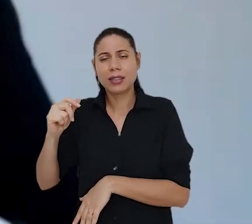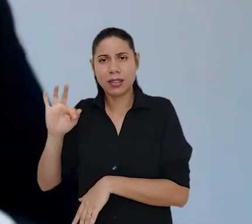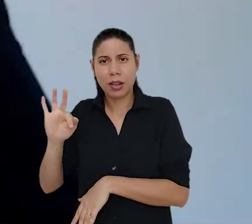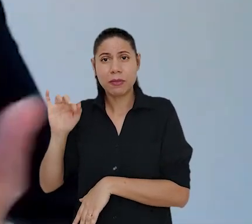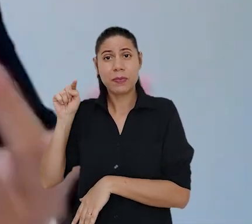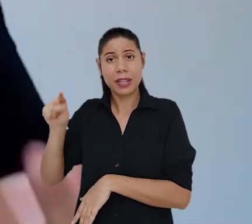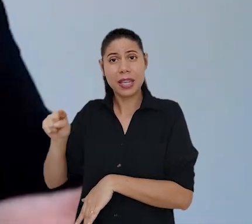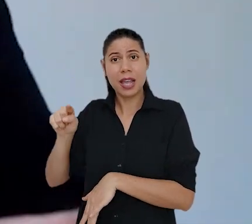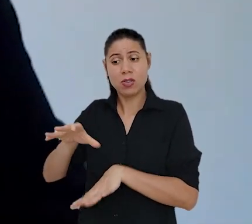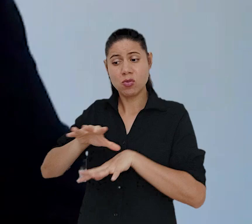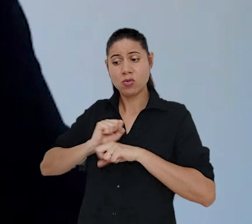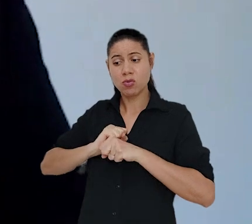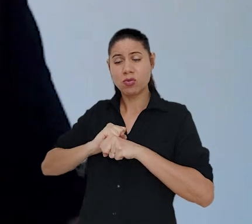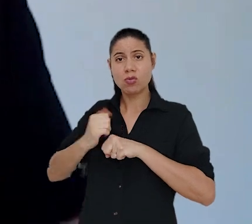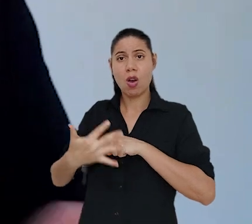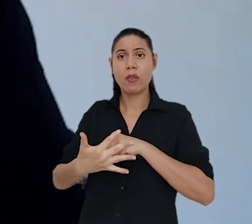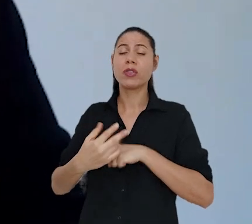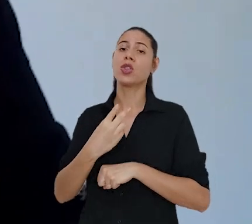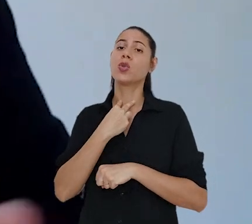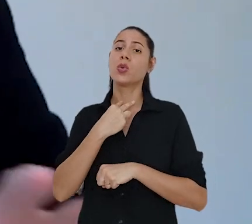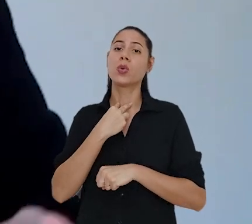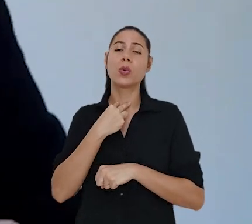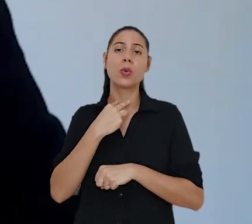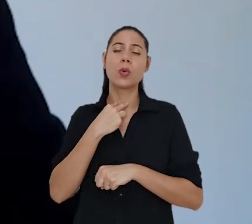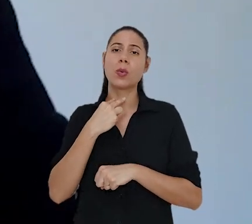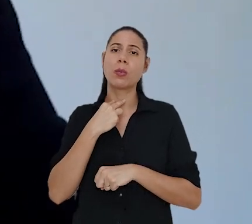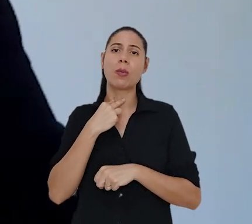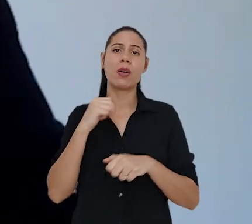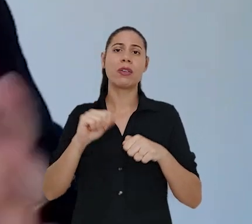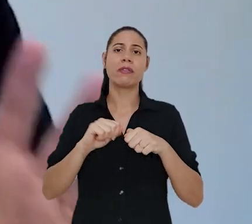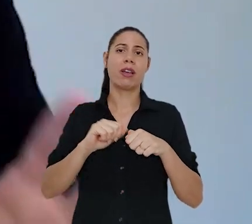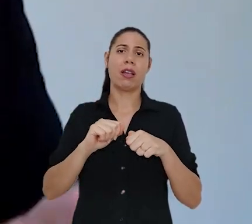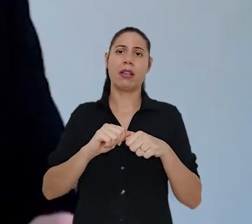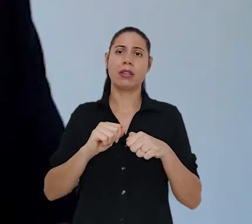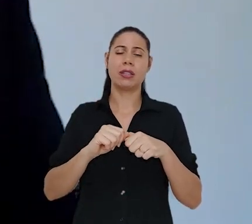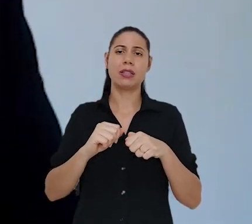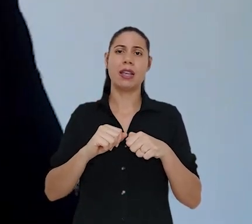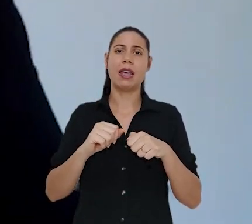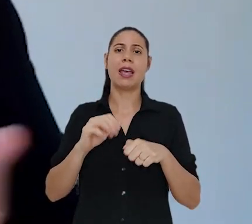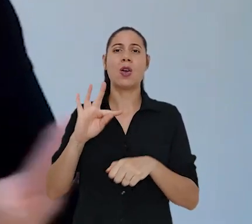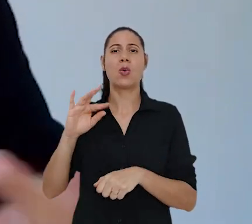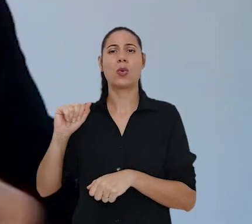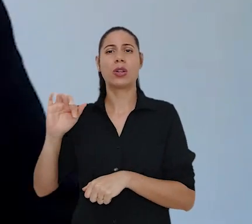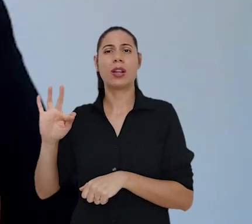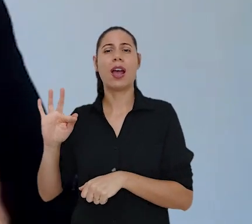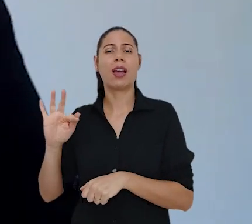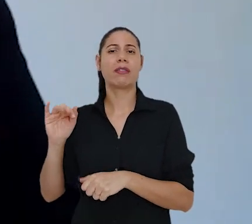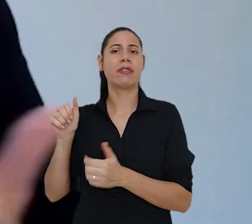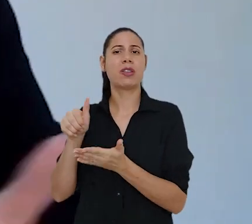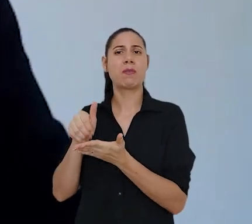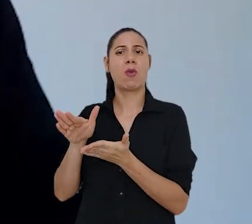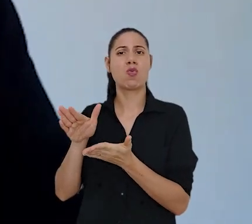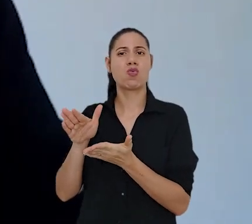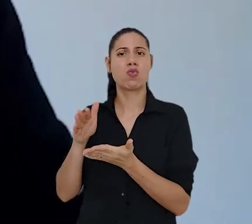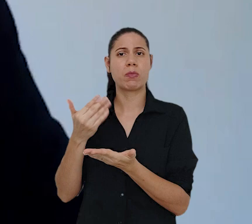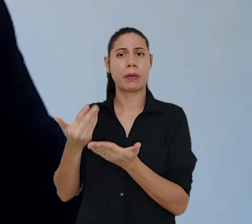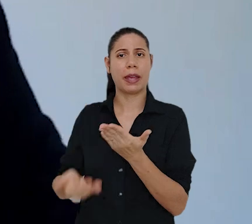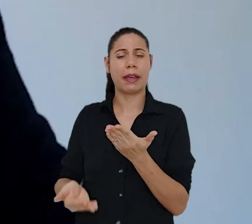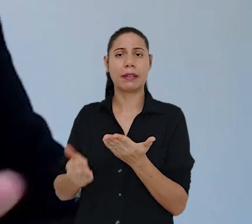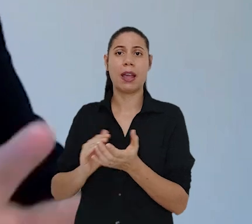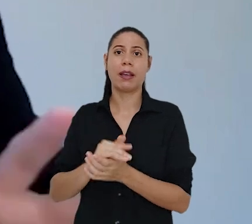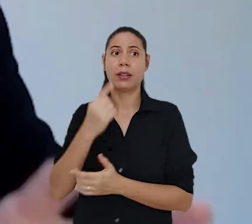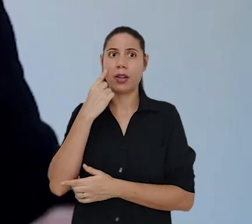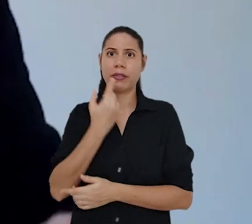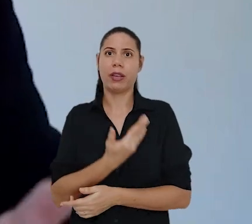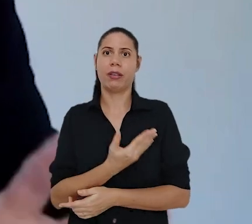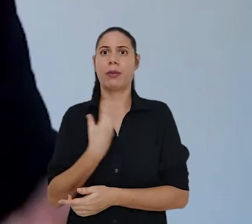TAF, e ele estiver acometido da Covid, ele não poderá realizar o teste físico e será eliminado sumariamente. Então, veja